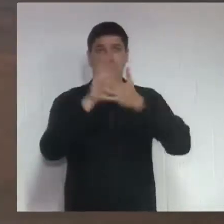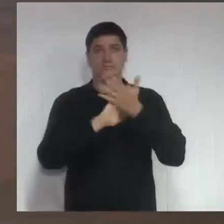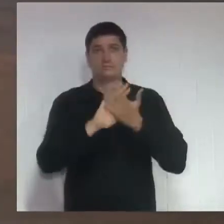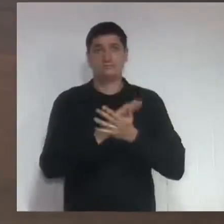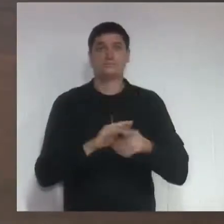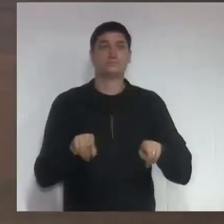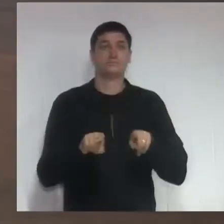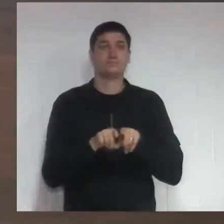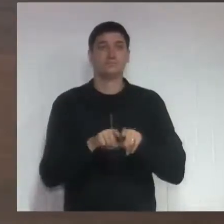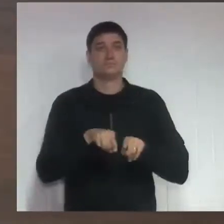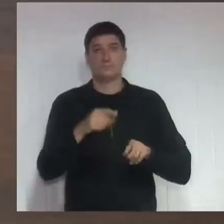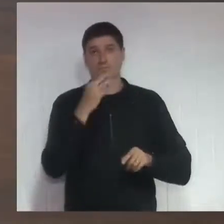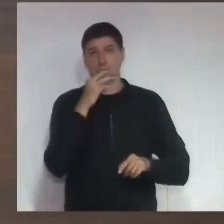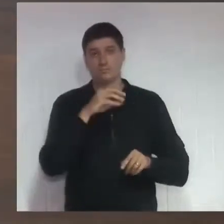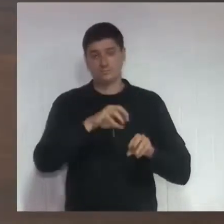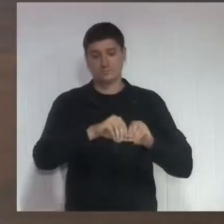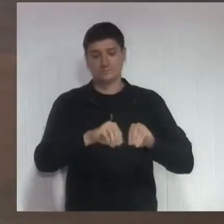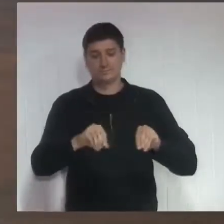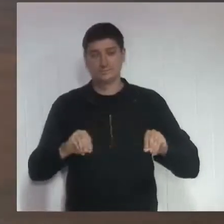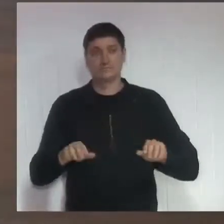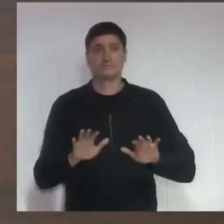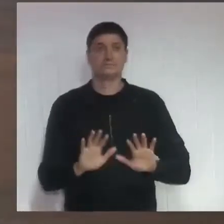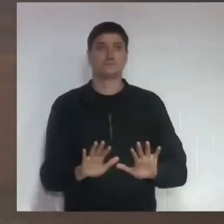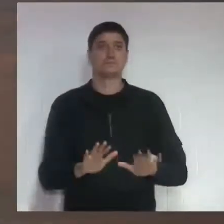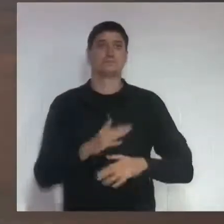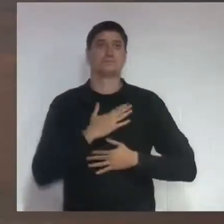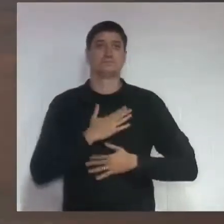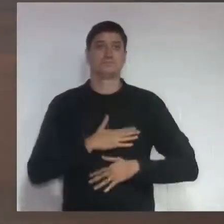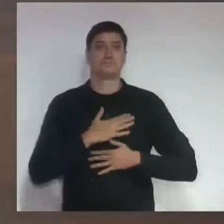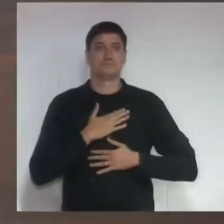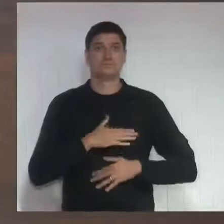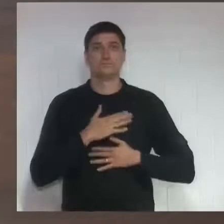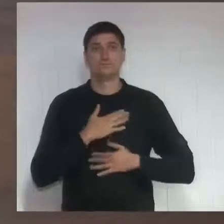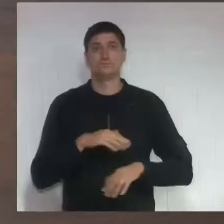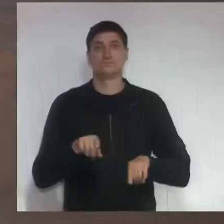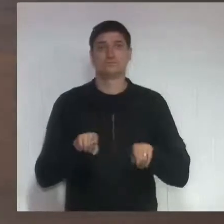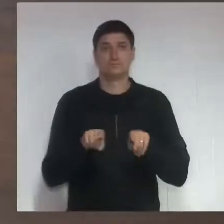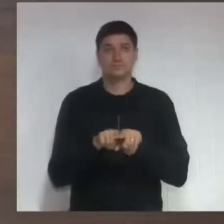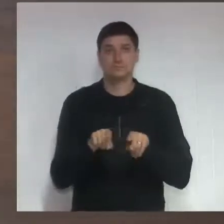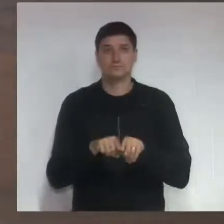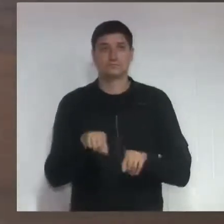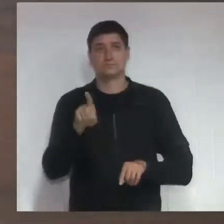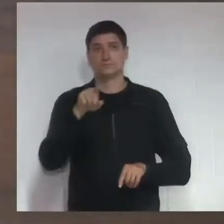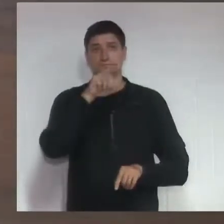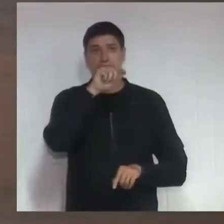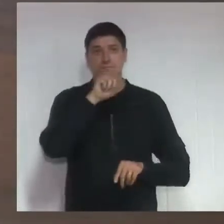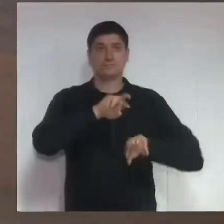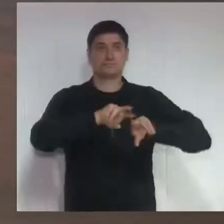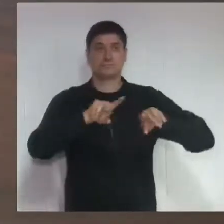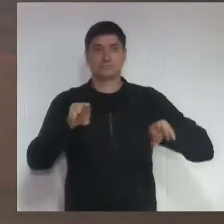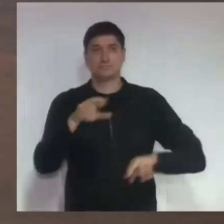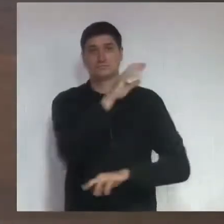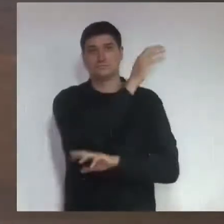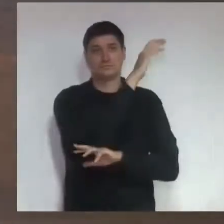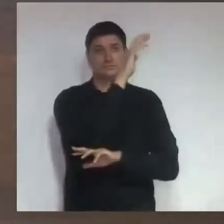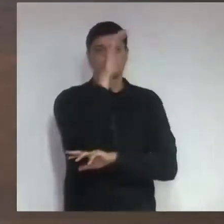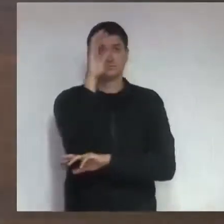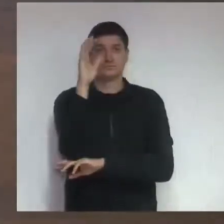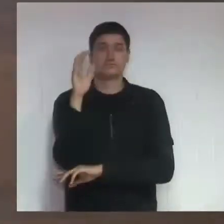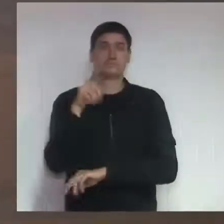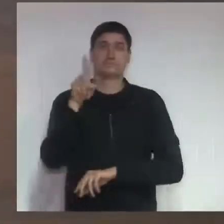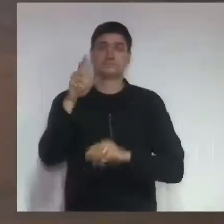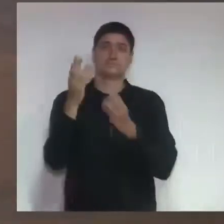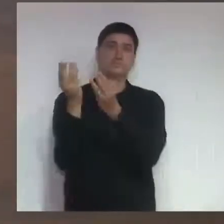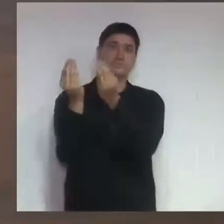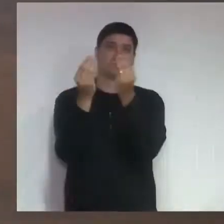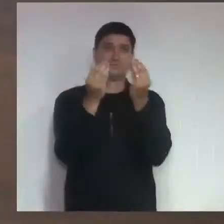da permeabilidade do solo e do regime hídrico, função ecológica de refúgio para a fauna e dos corredores ecológicos. Então, muito já foi